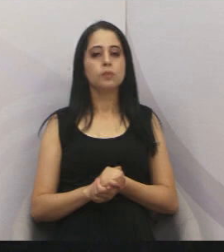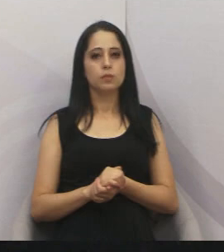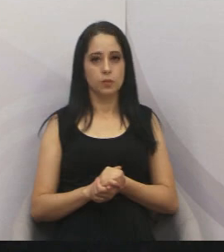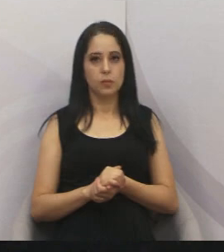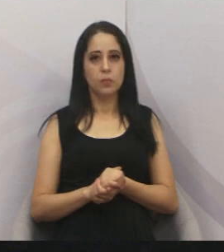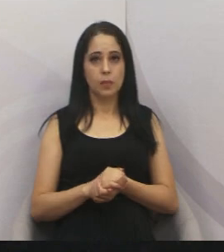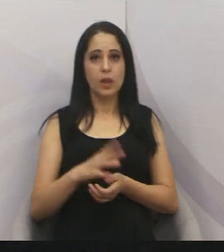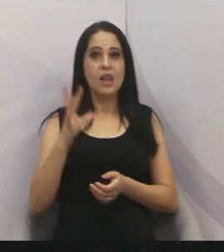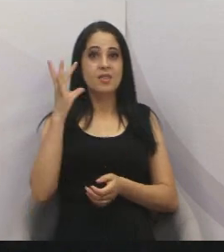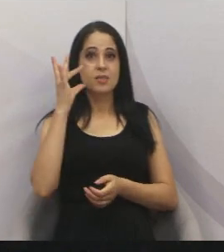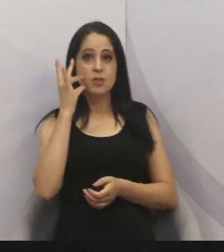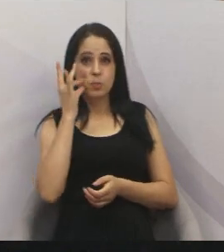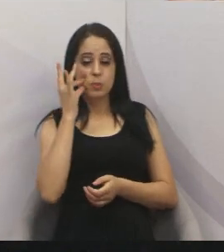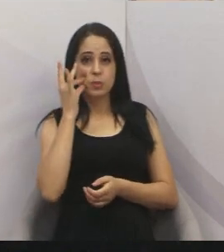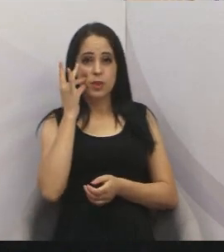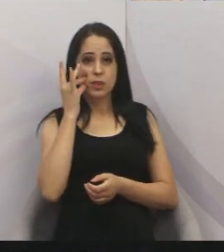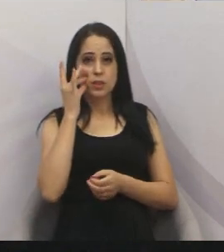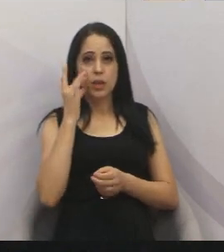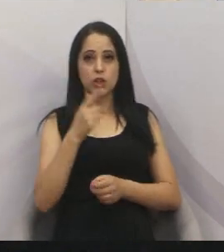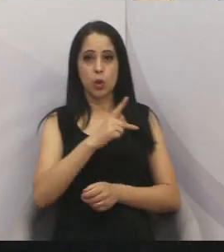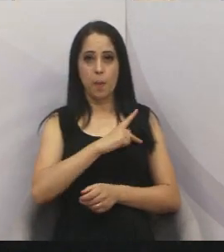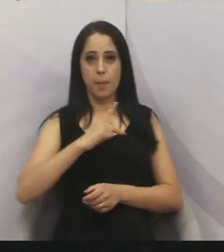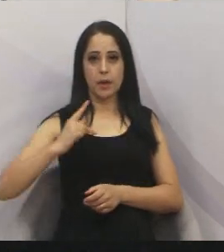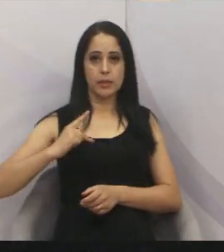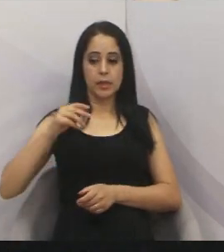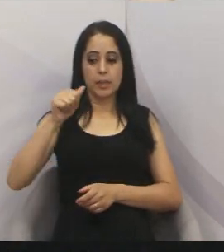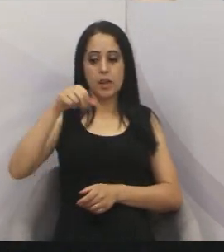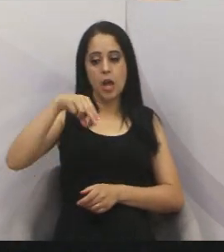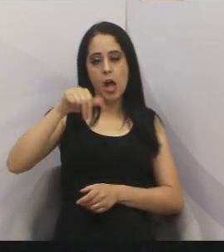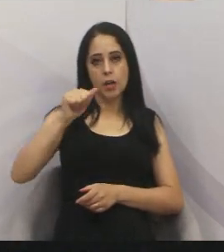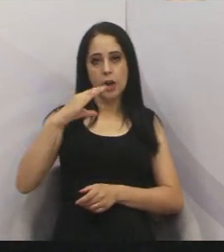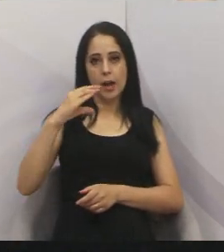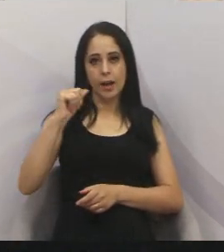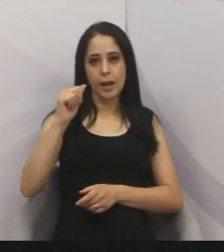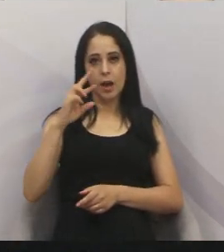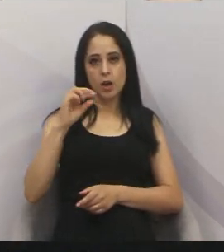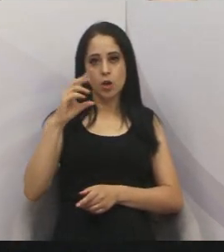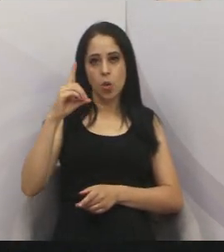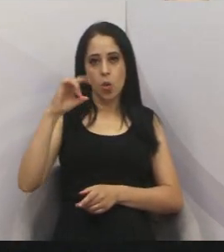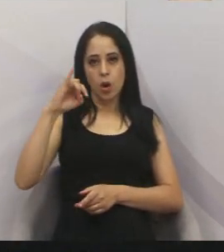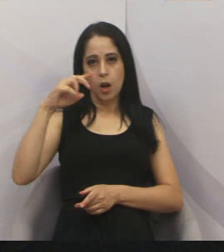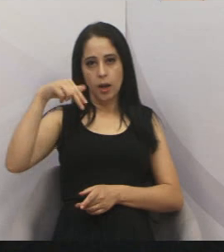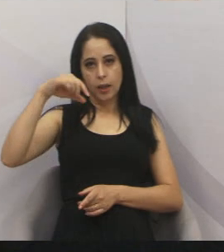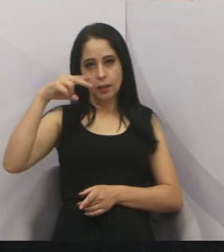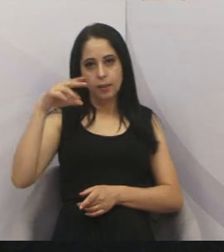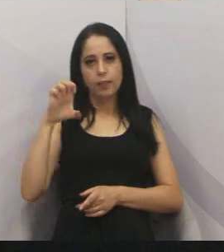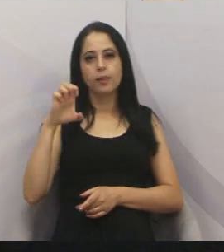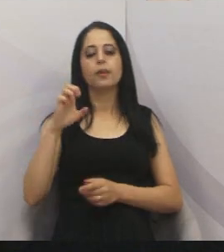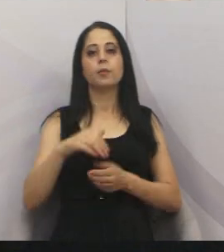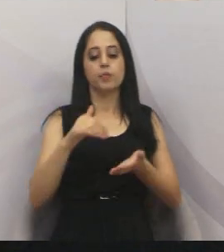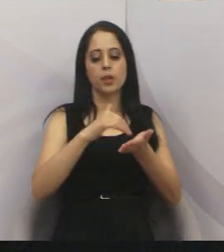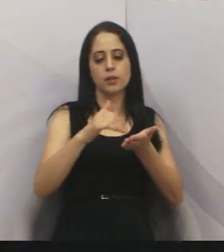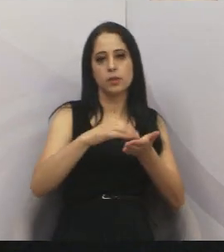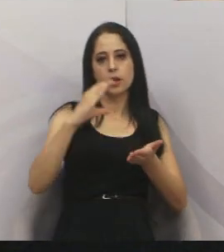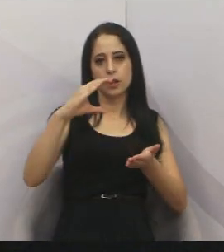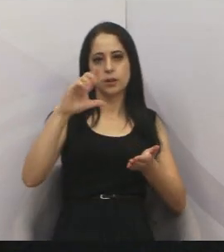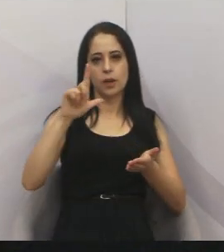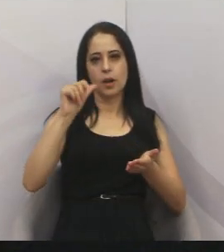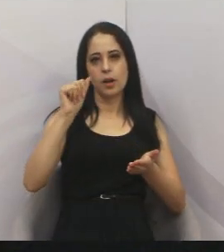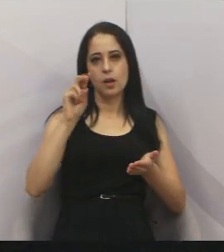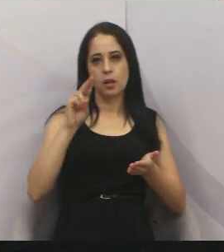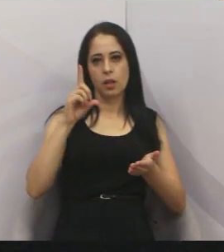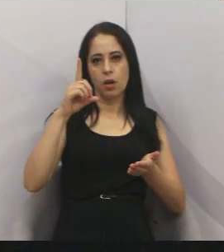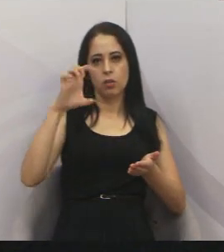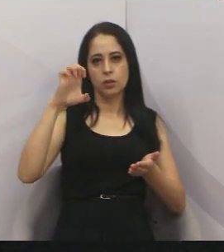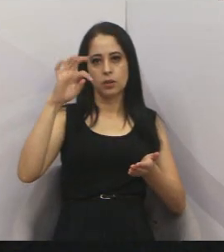Estiveram presentes nesta sessão como presidente Ana Caroline Martins, secretária Claudete Aparecida Alves